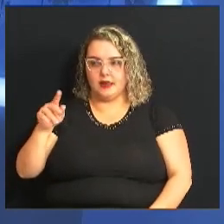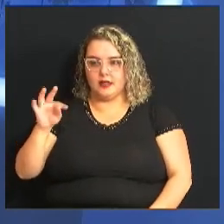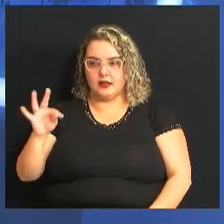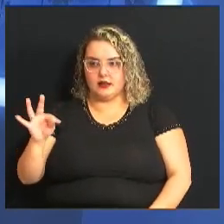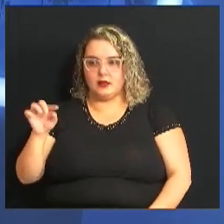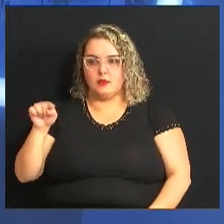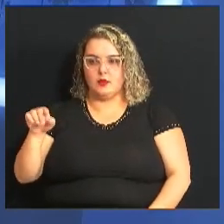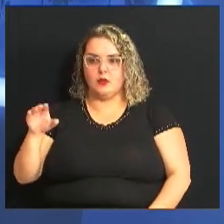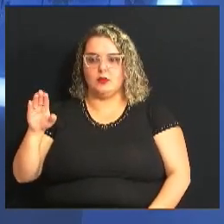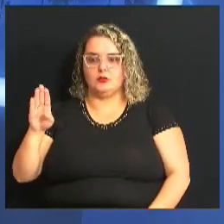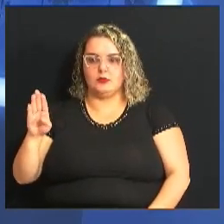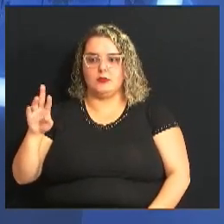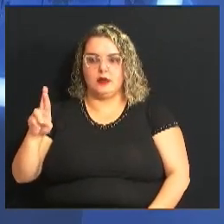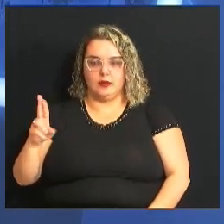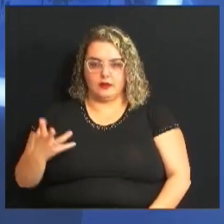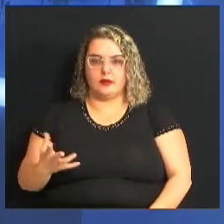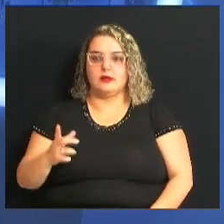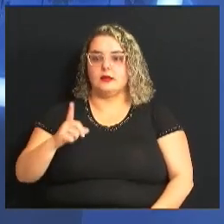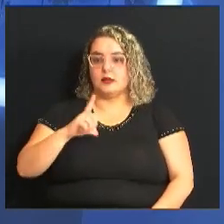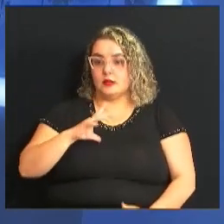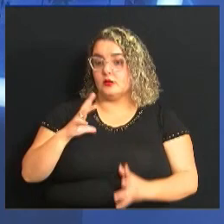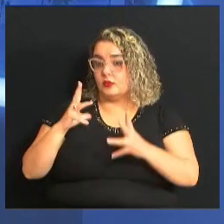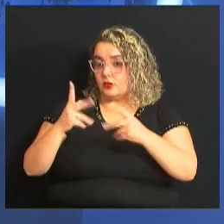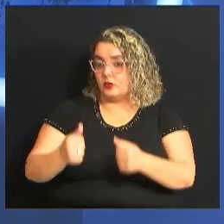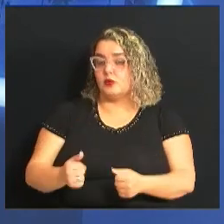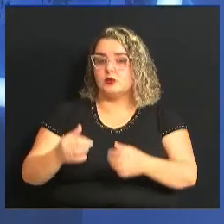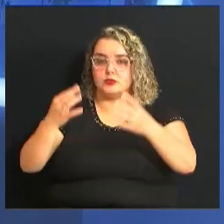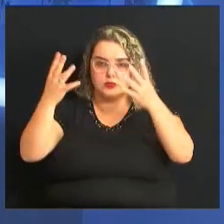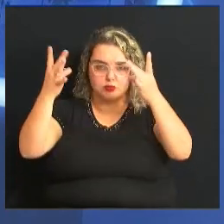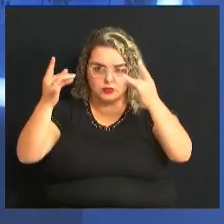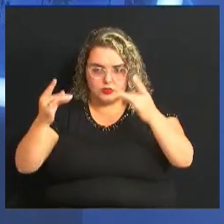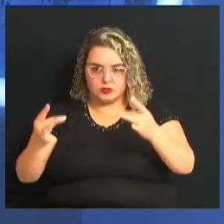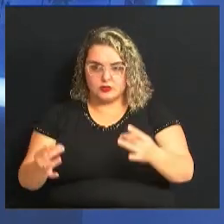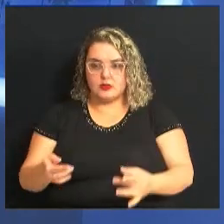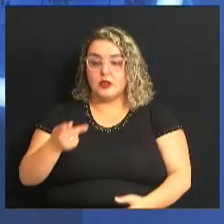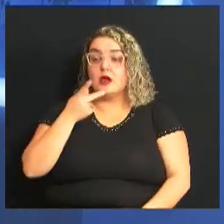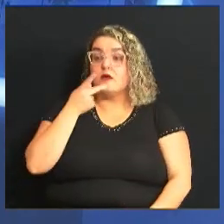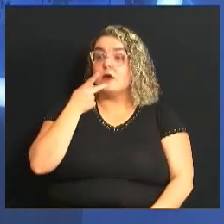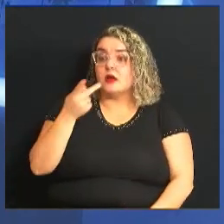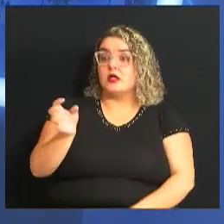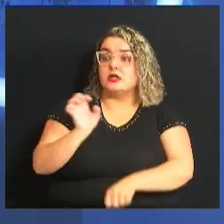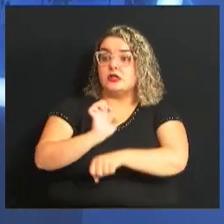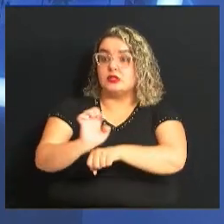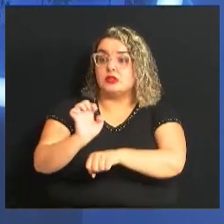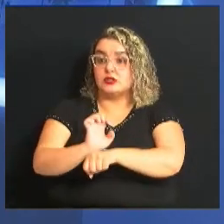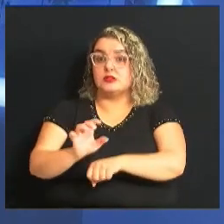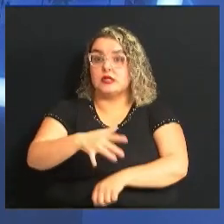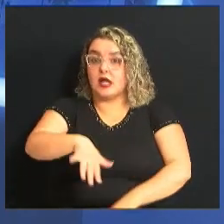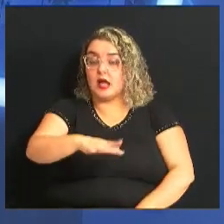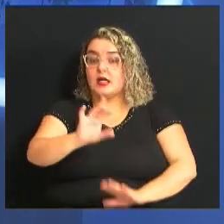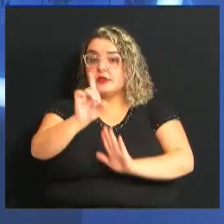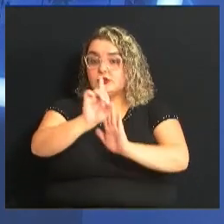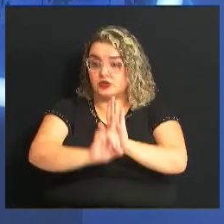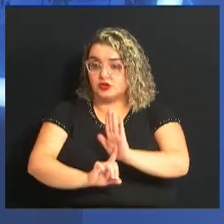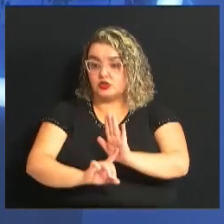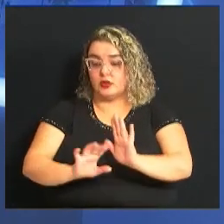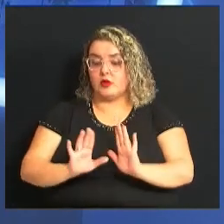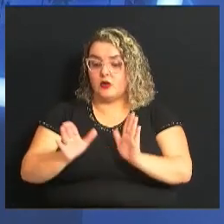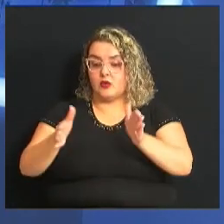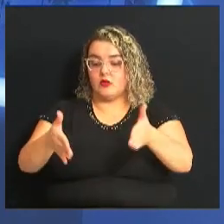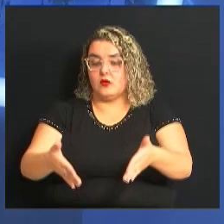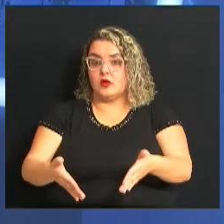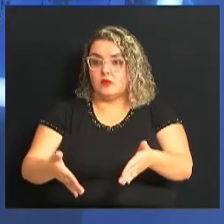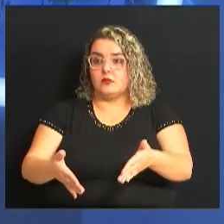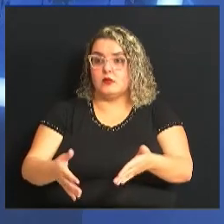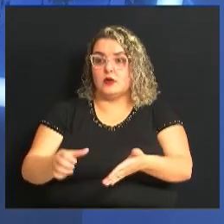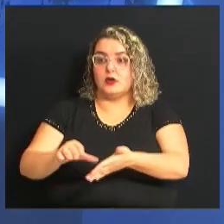www.prt15.mpt.br. Lá tem todos os detalhes, mas a gente adianta aqui, ó, que o estágio na área de direito será destinado para as